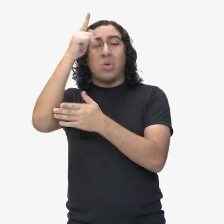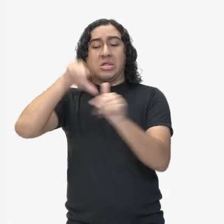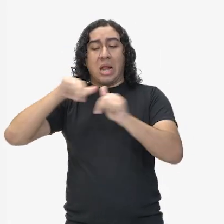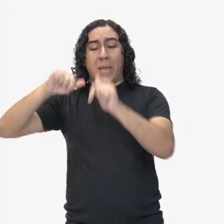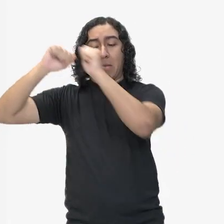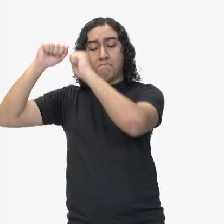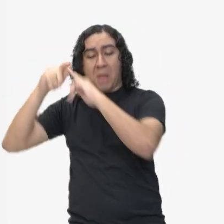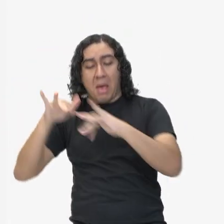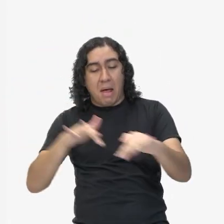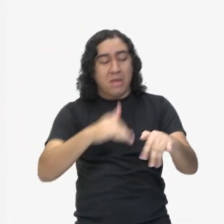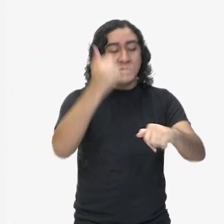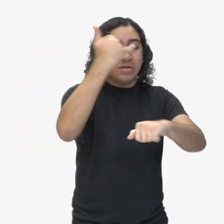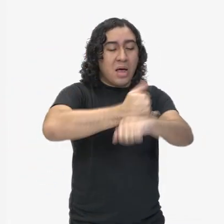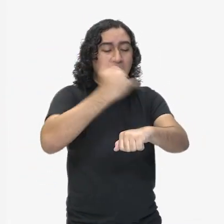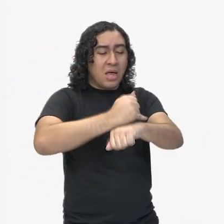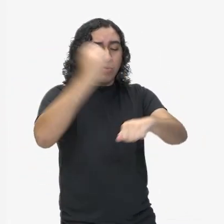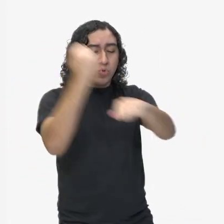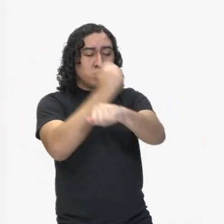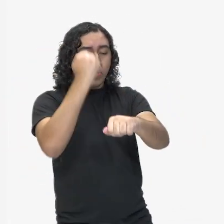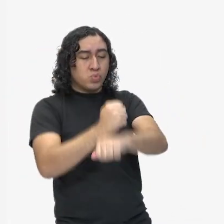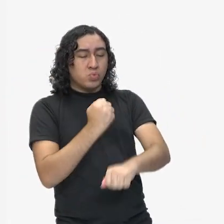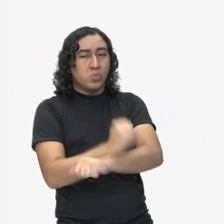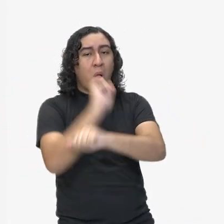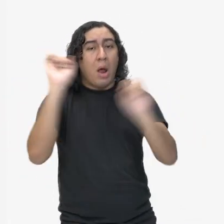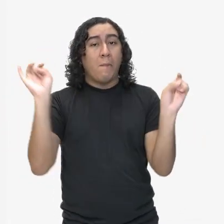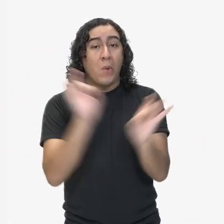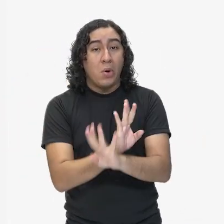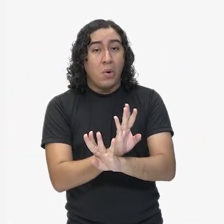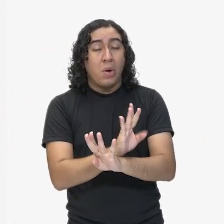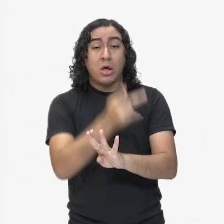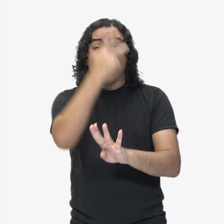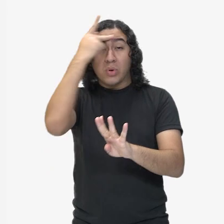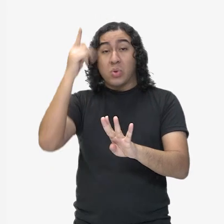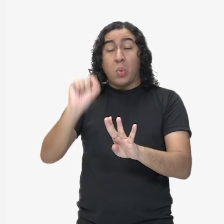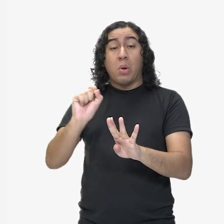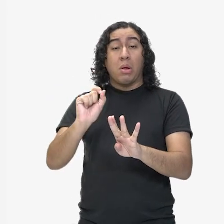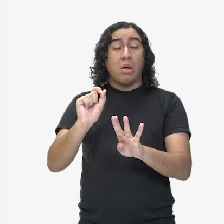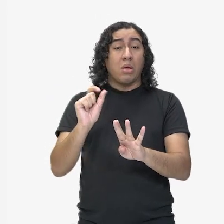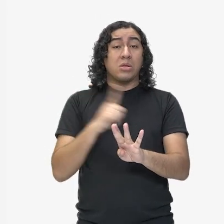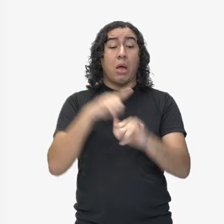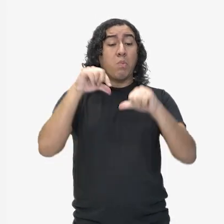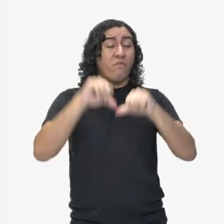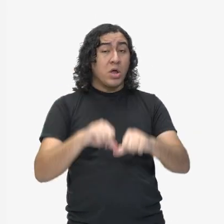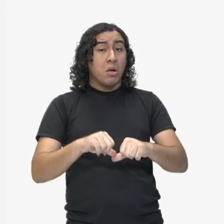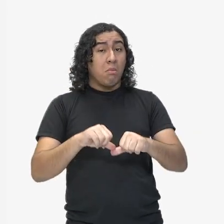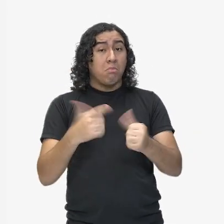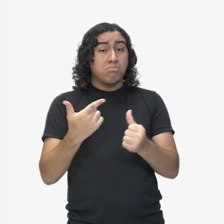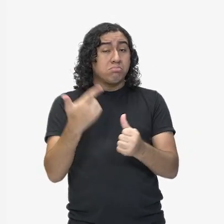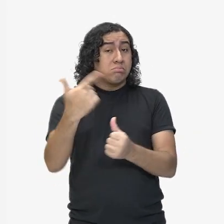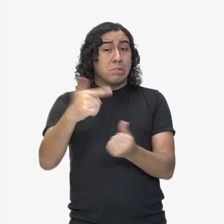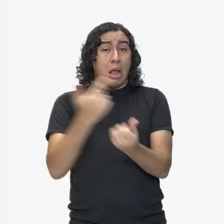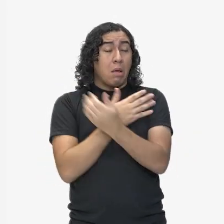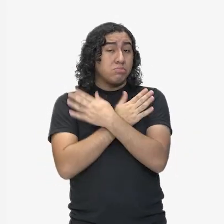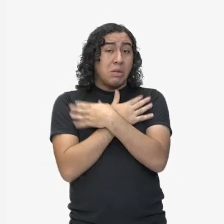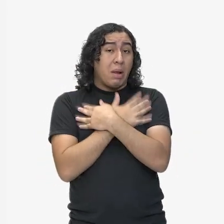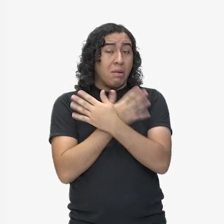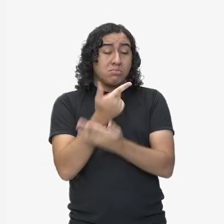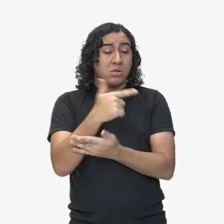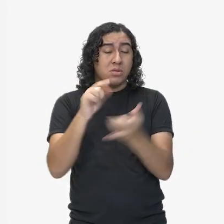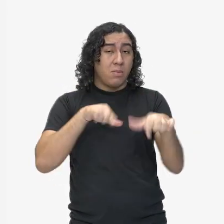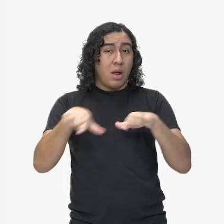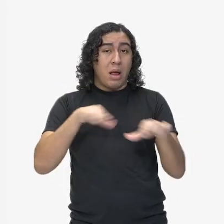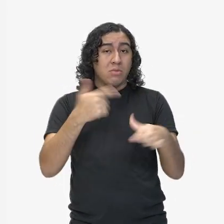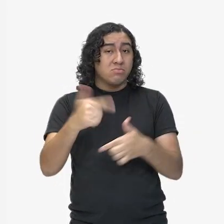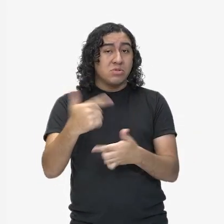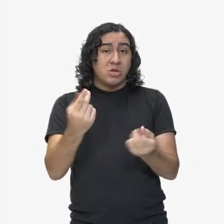foi construída e terminada, o que aconteceu? As pessoas ficaram lá, sem emprego, né?